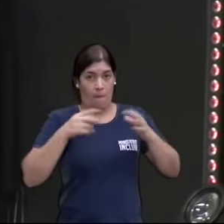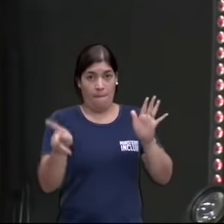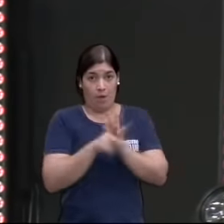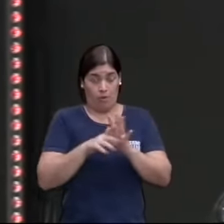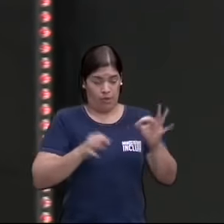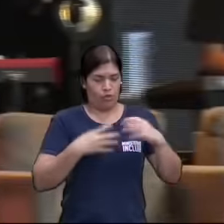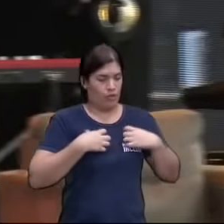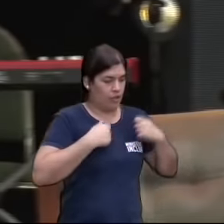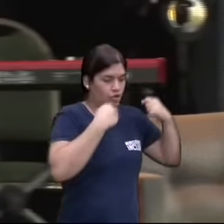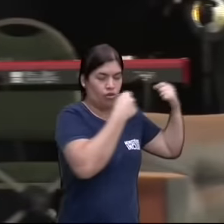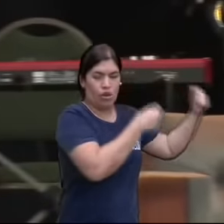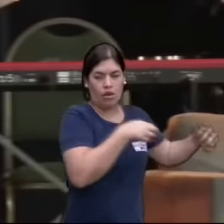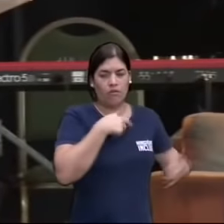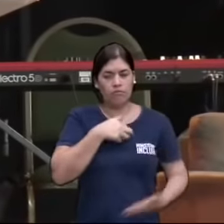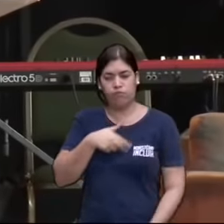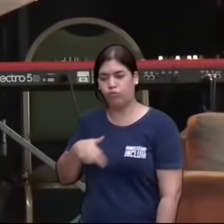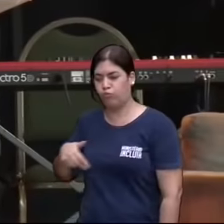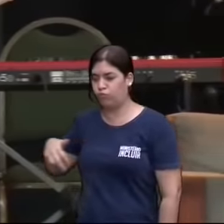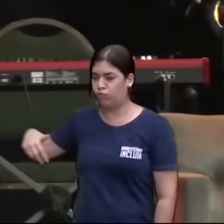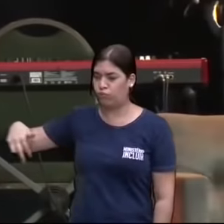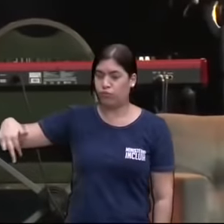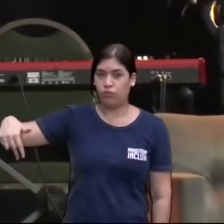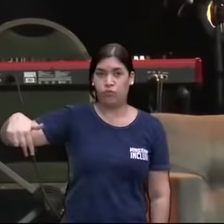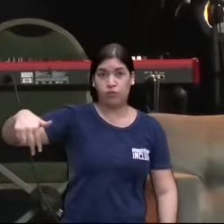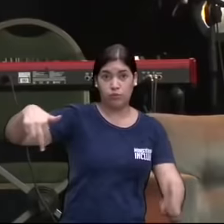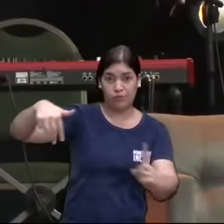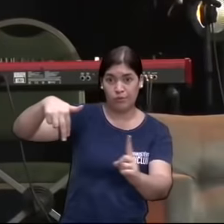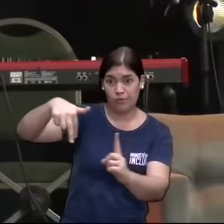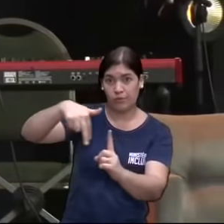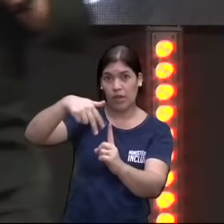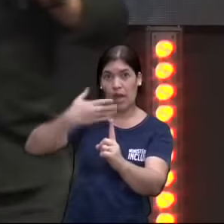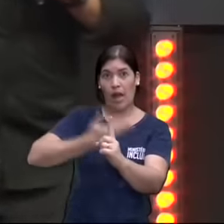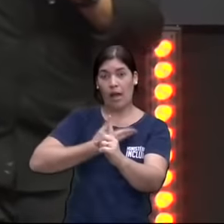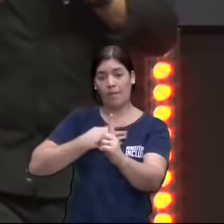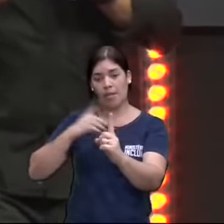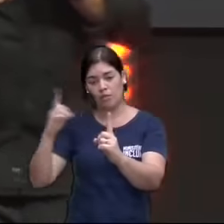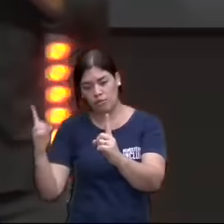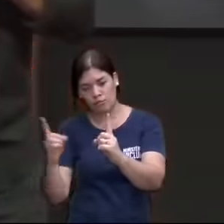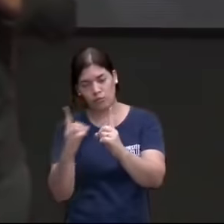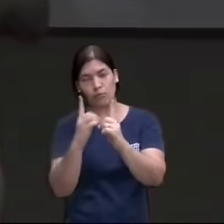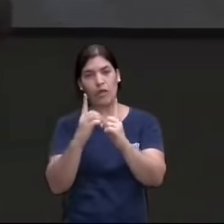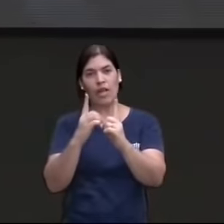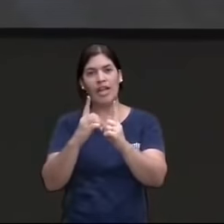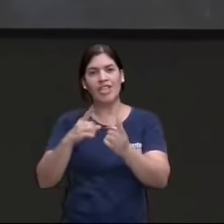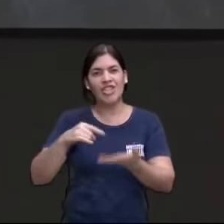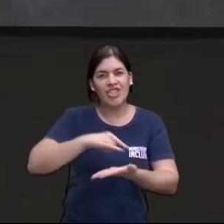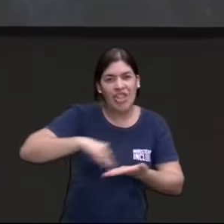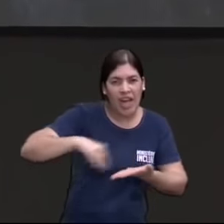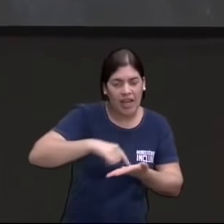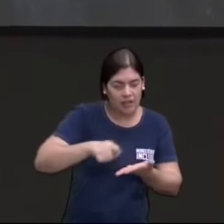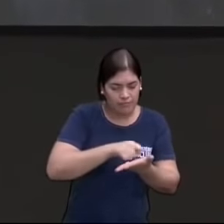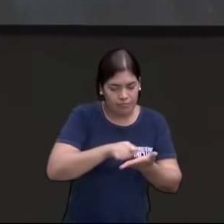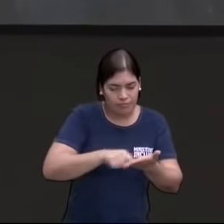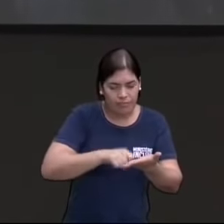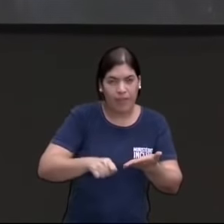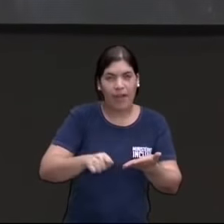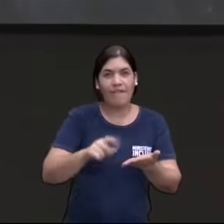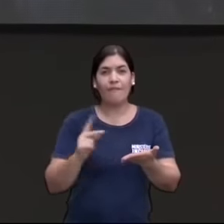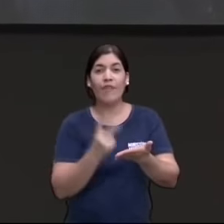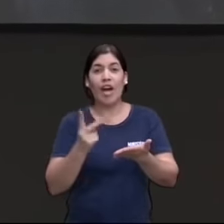desceu, foi até o amigo, puxou um cheque do bolso, preencheu o valor da